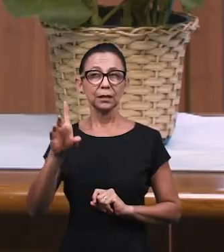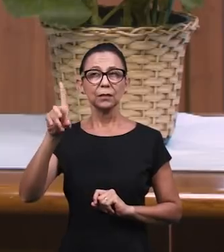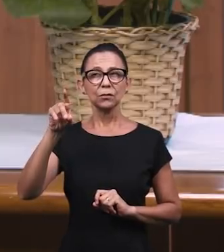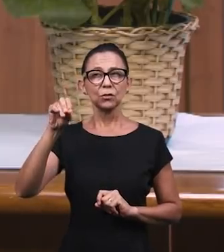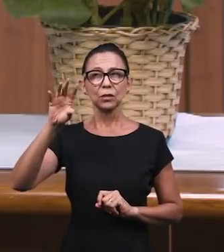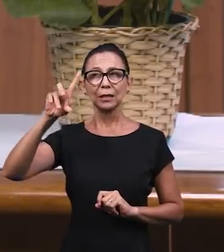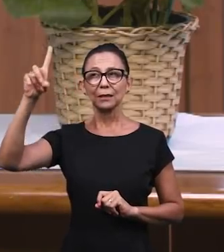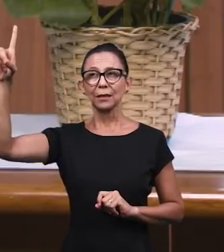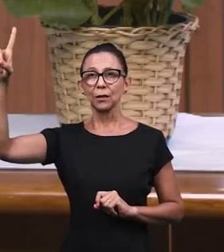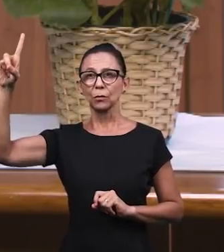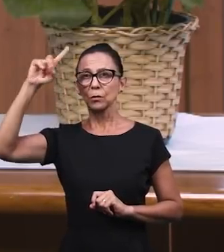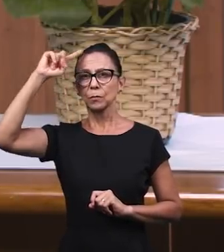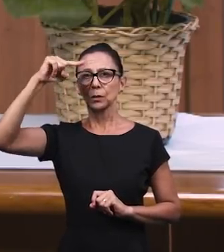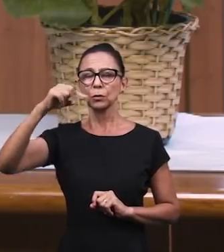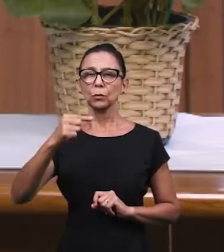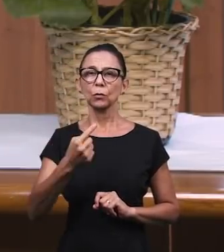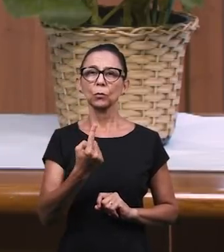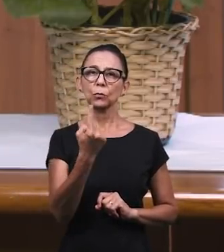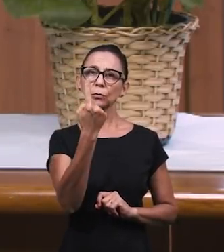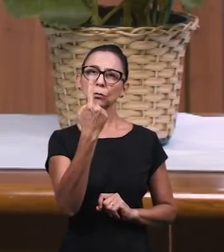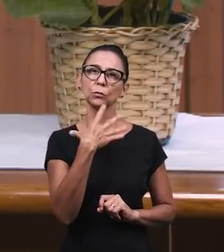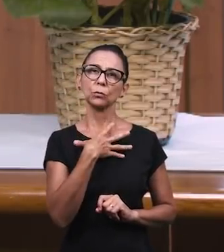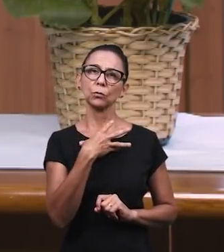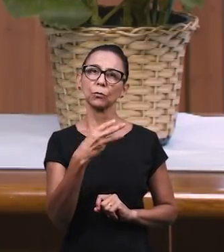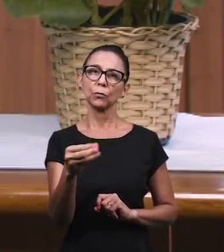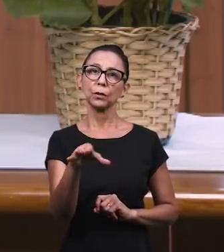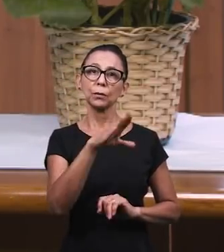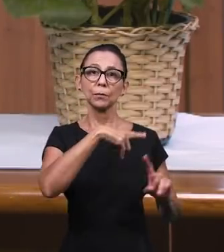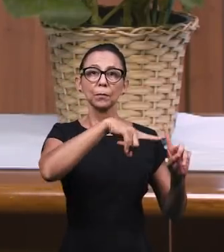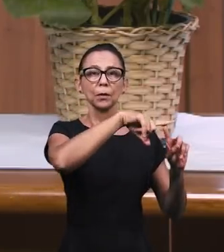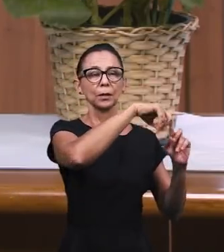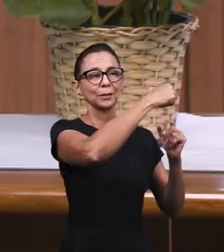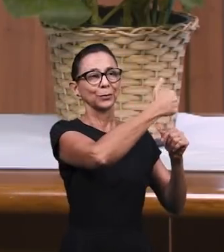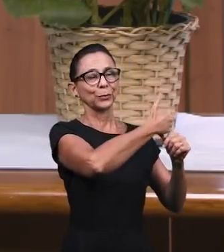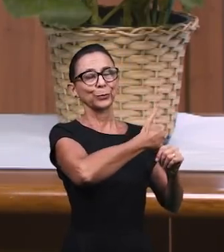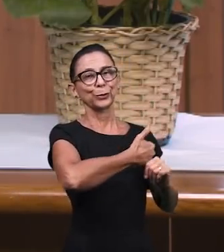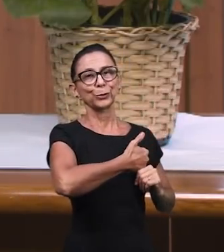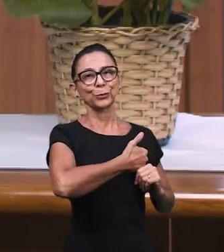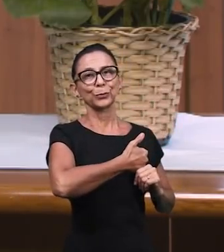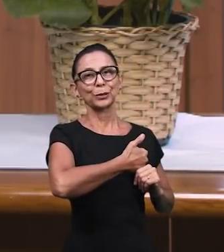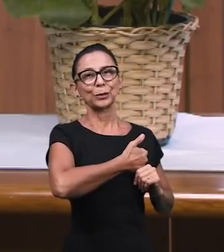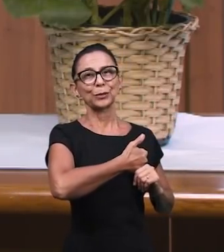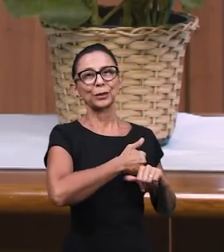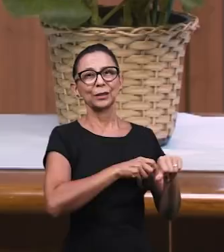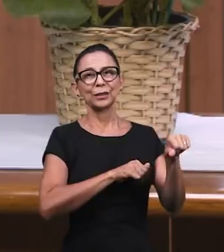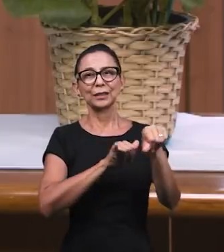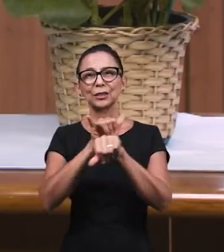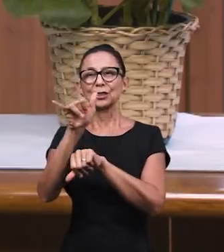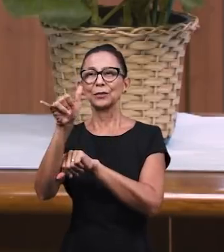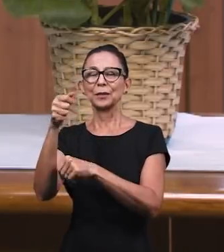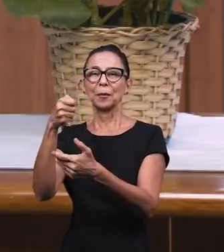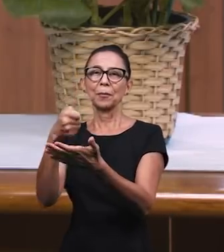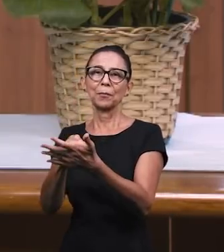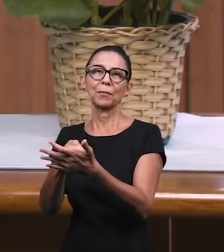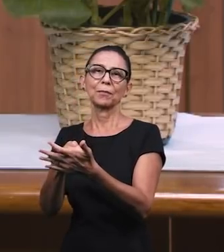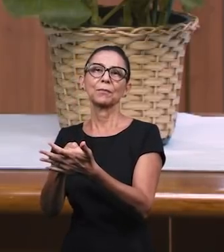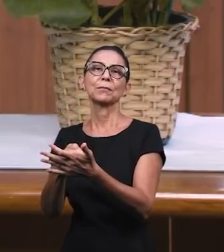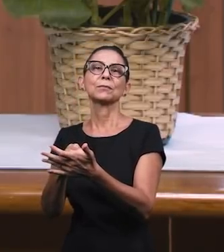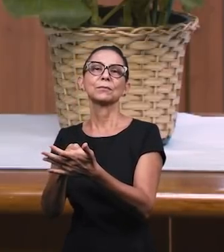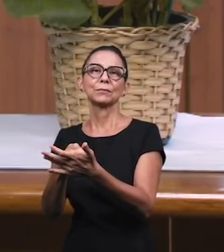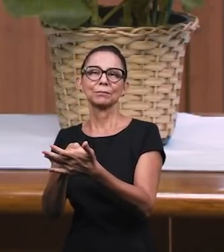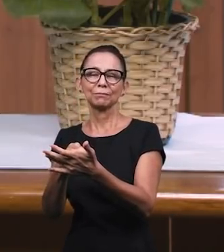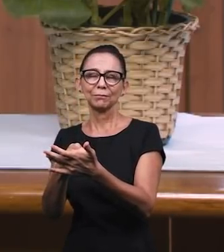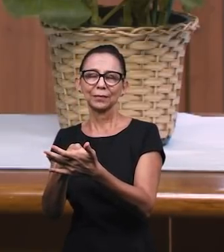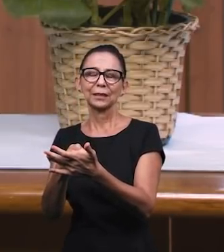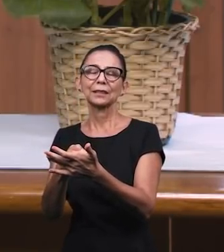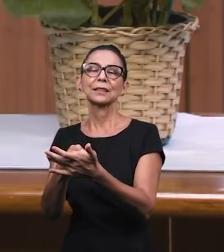o seu Deus enviou o seu único filho para assumir a nossa dívida. Então Jesus, como remidor, ele